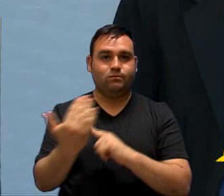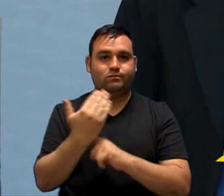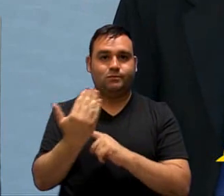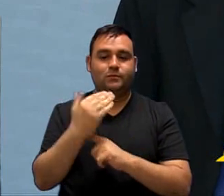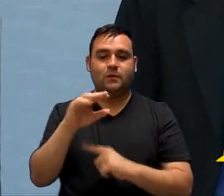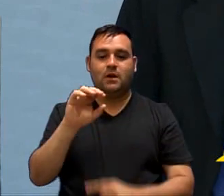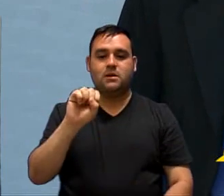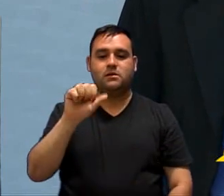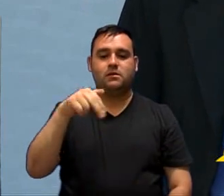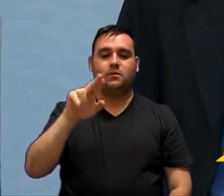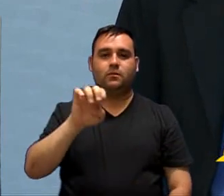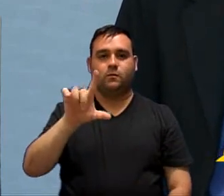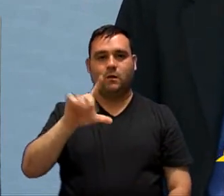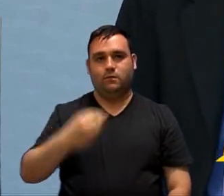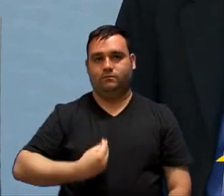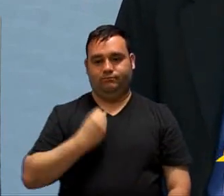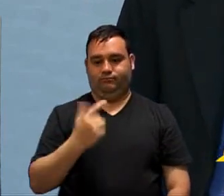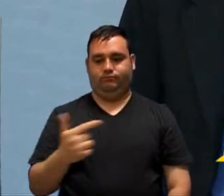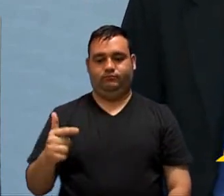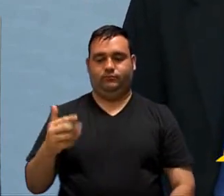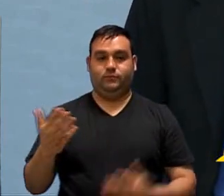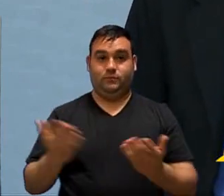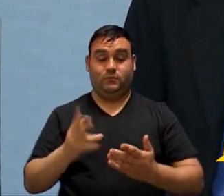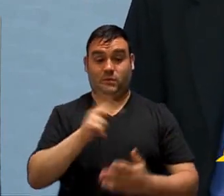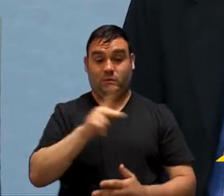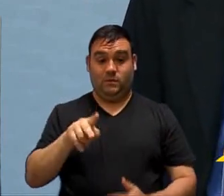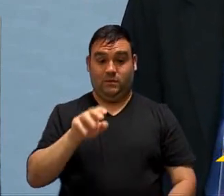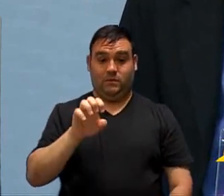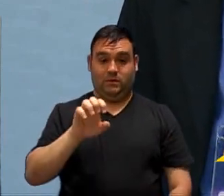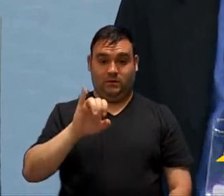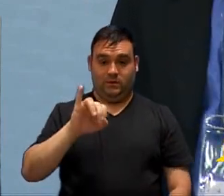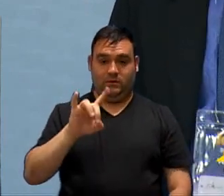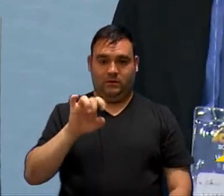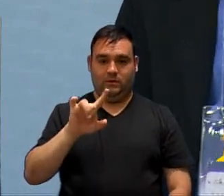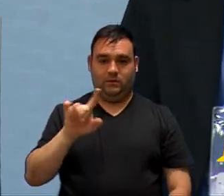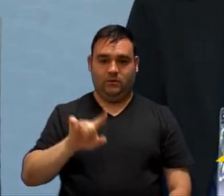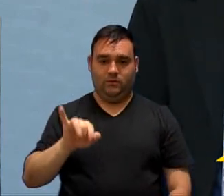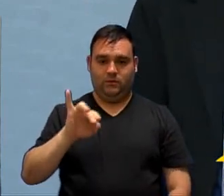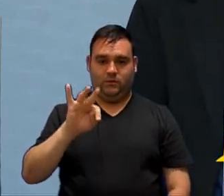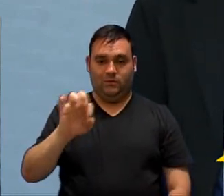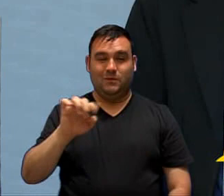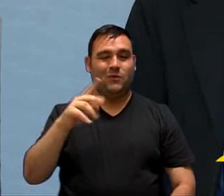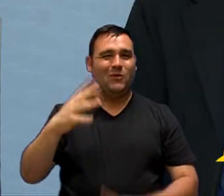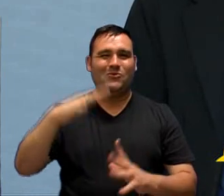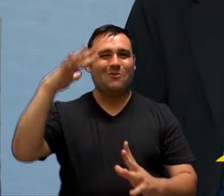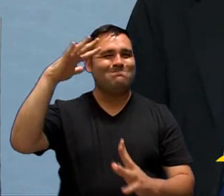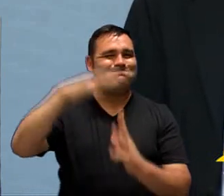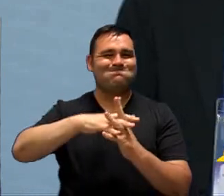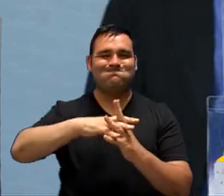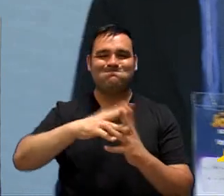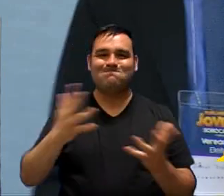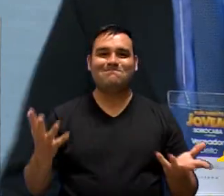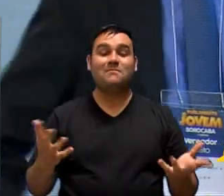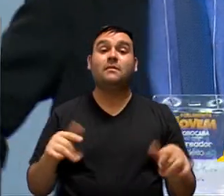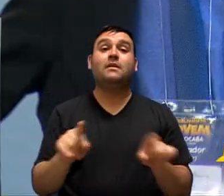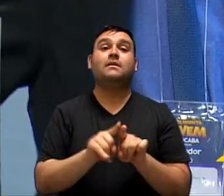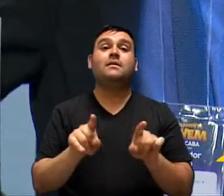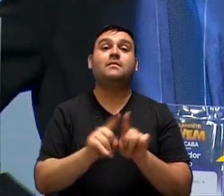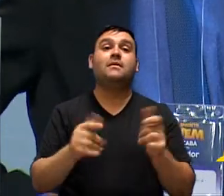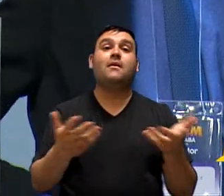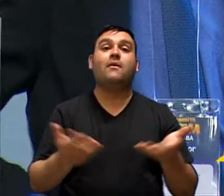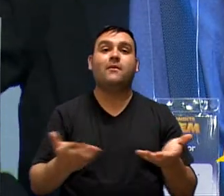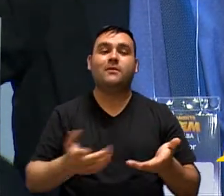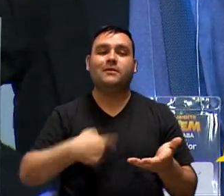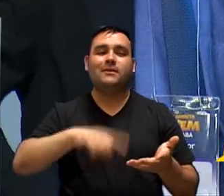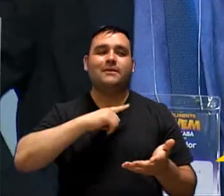do Samuel, que não pôde estar presente aqui hoje, da minha professora Edelzuite, eles são top. E a oportunidade